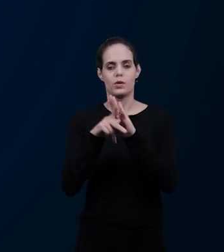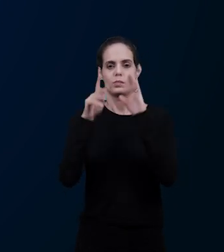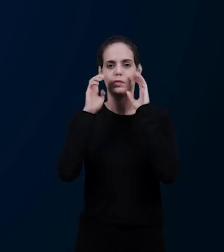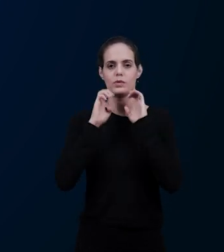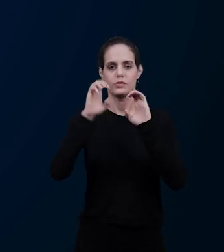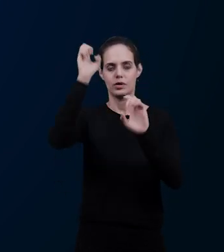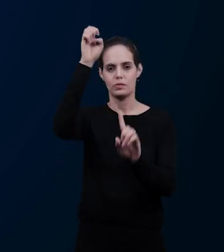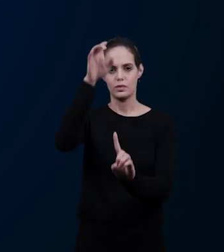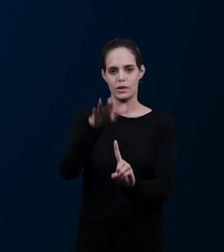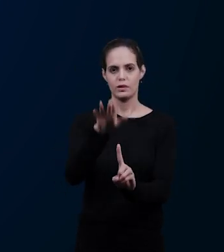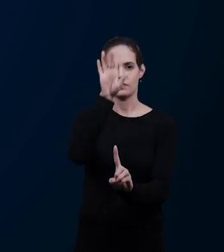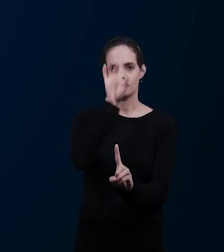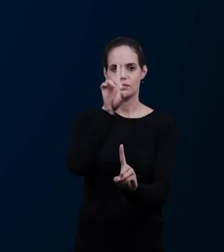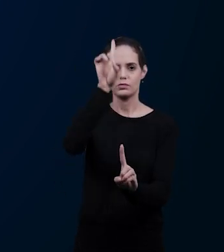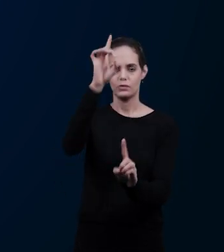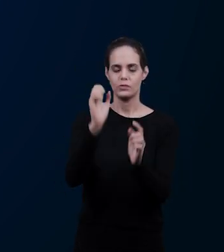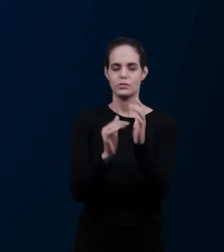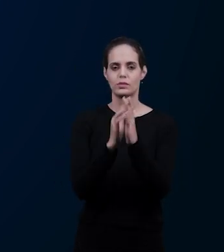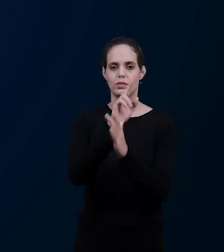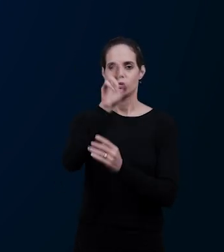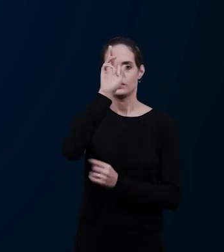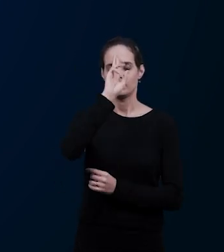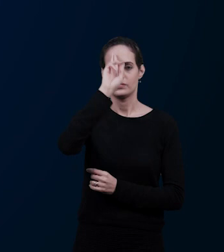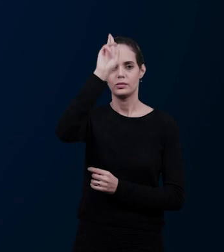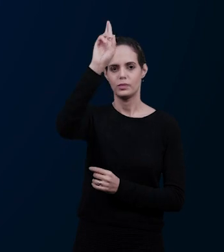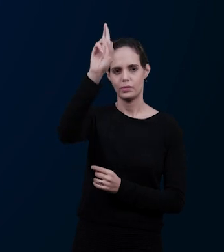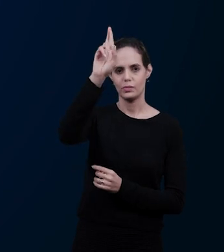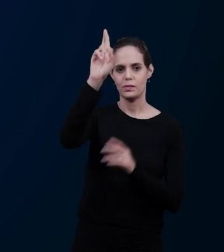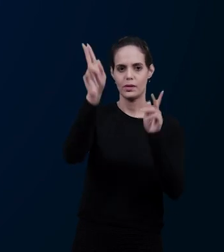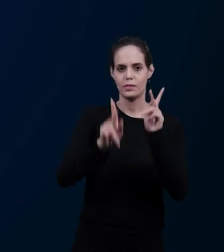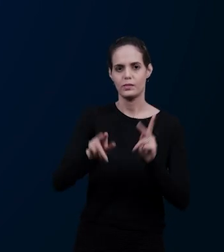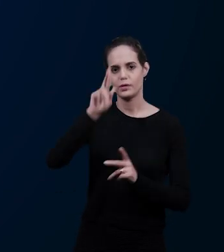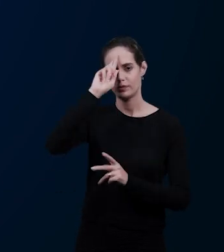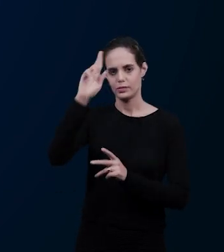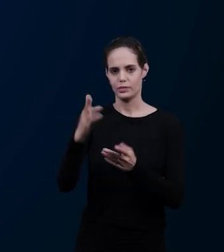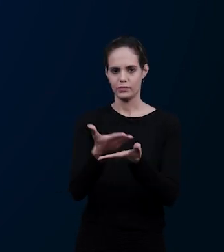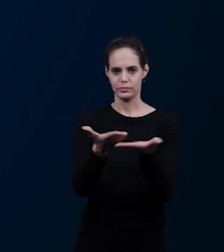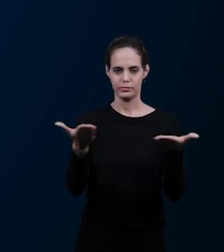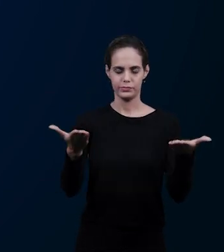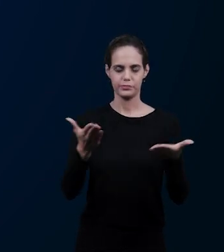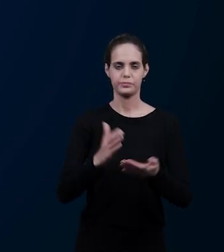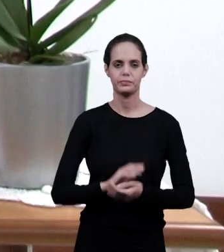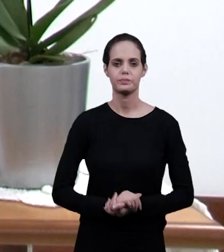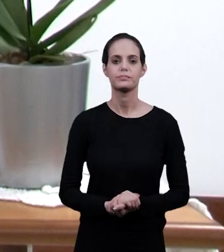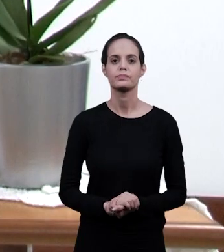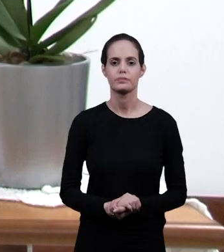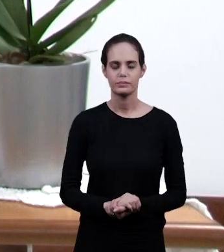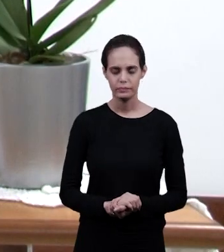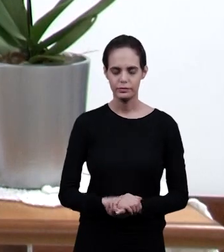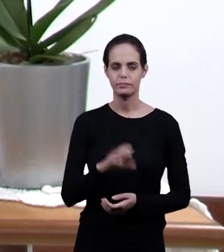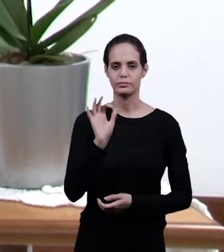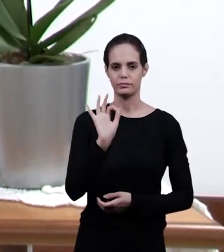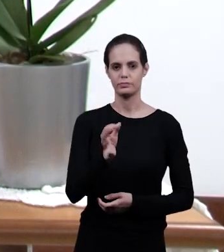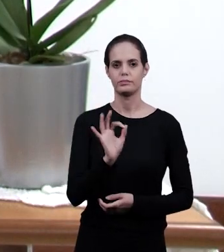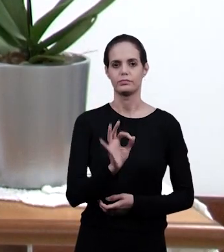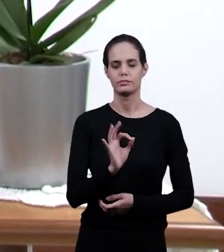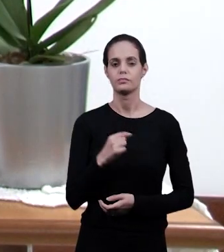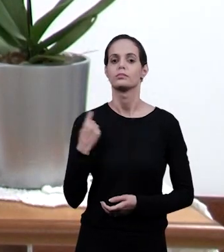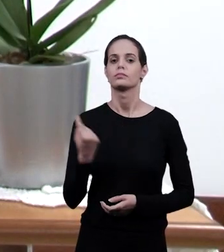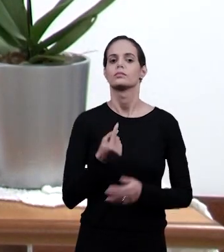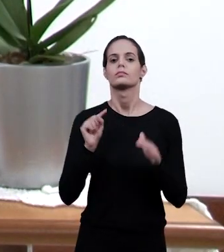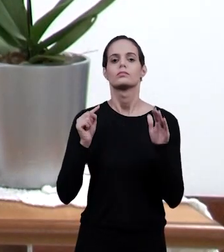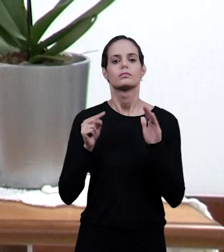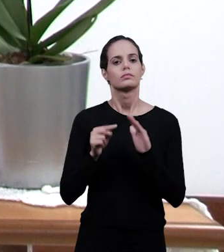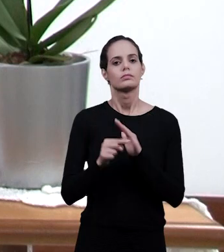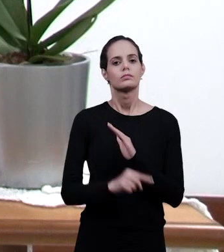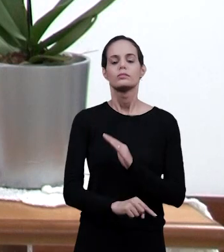do Evangelho da graça de Deus. Louvado seja o nome do Senhor. Pai do Senhor, irmãos. Isto mesmo, meus irmãos.